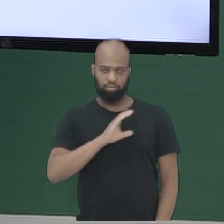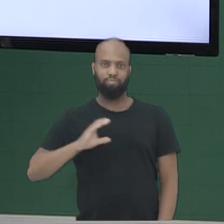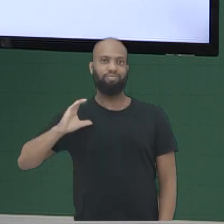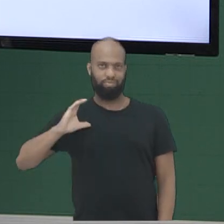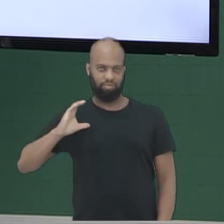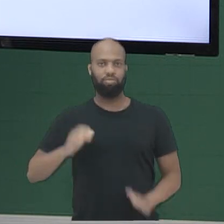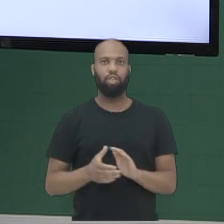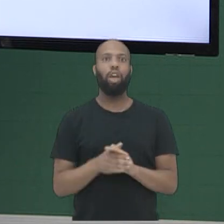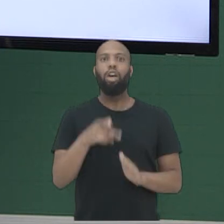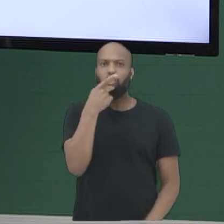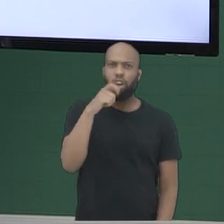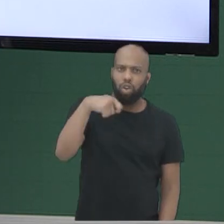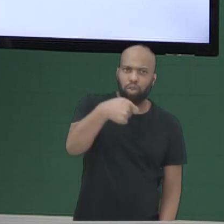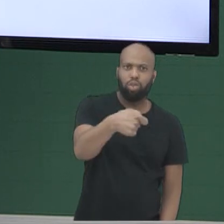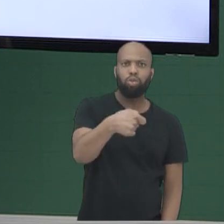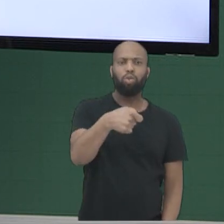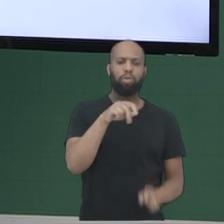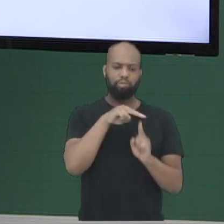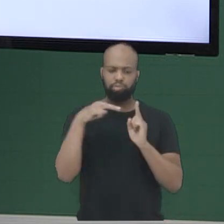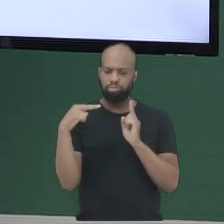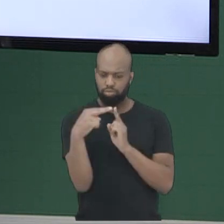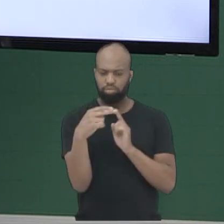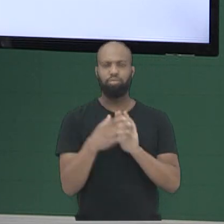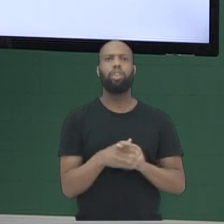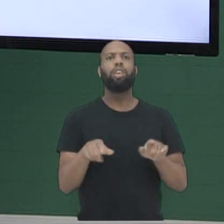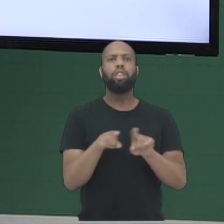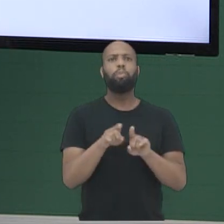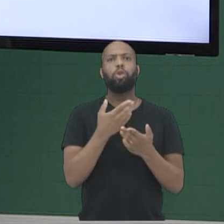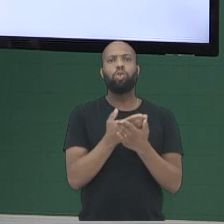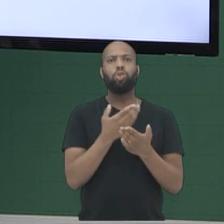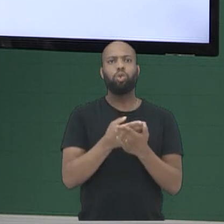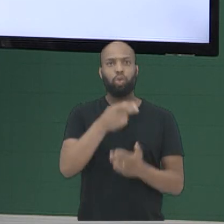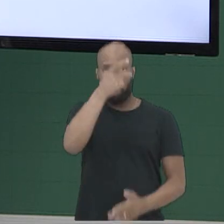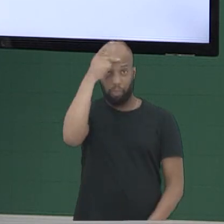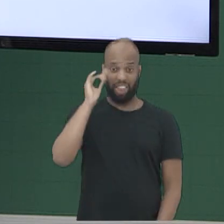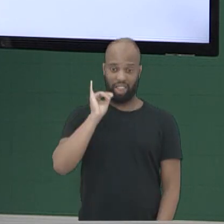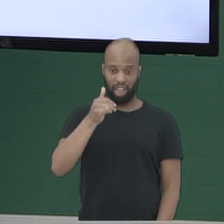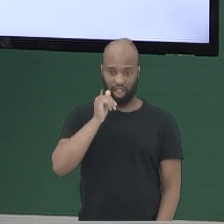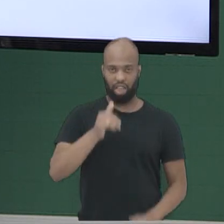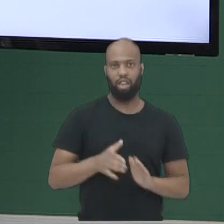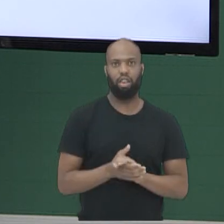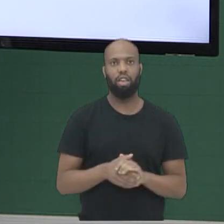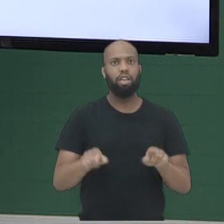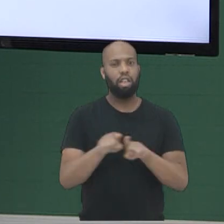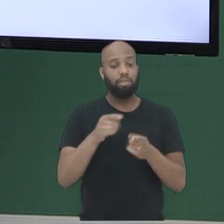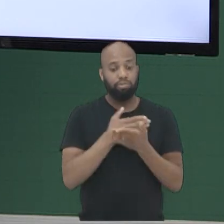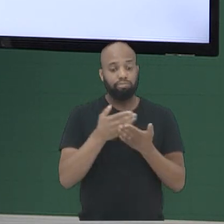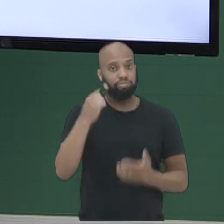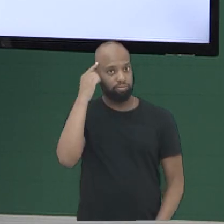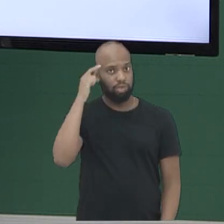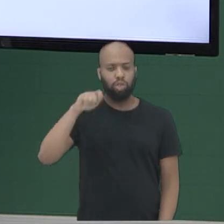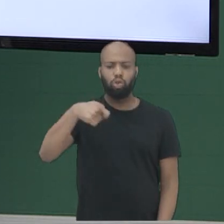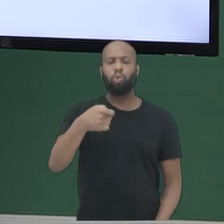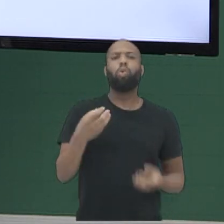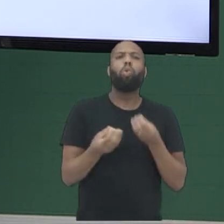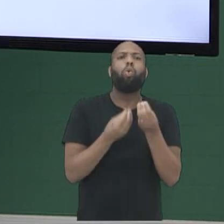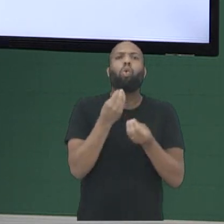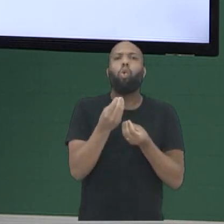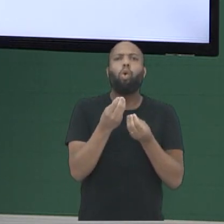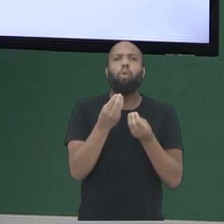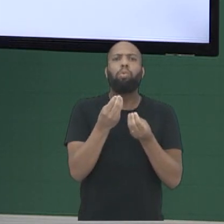Lispector, falamos sobre ponto de vista, falamos sobre narrador e começamos a pensar sobre como,